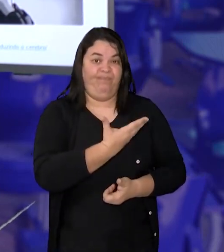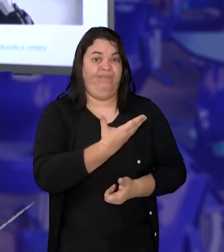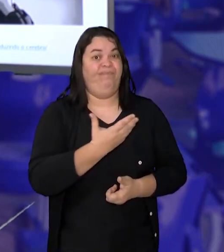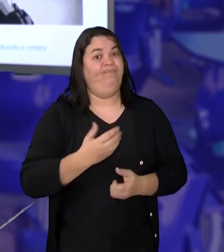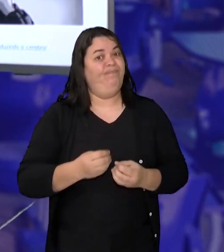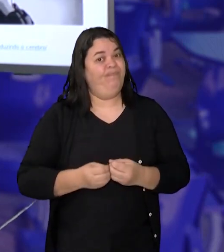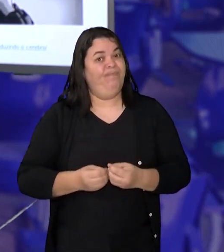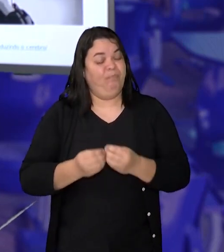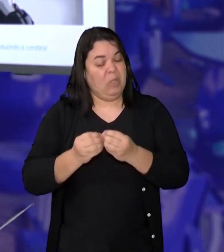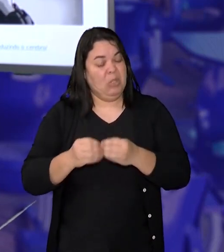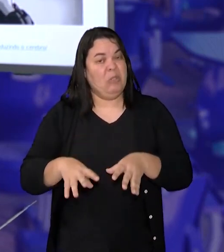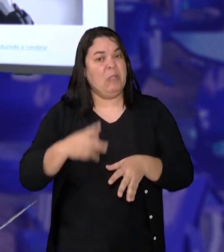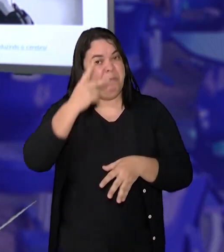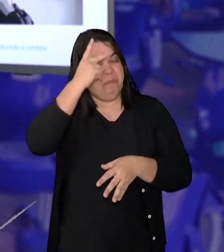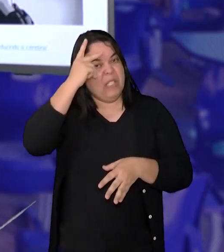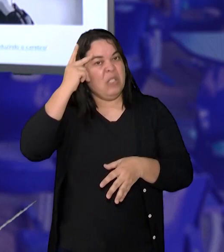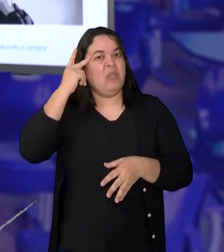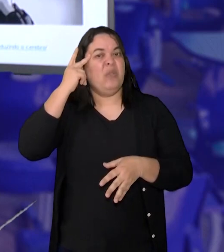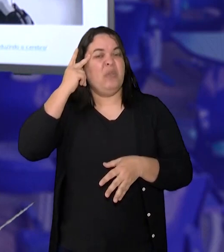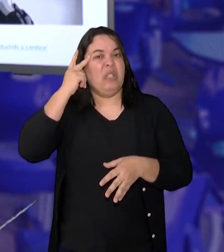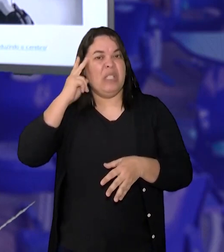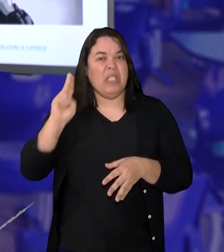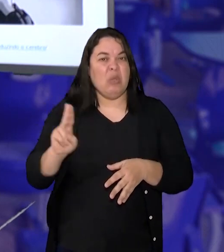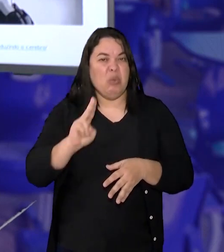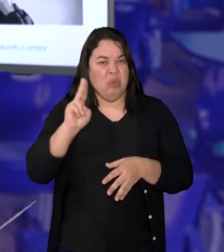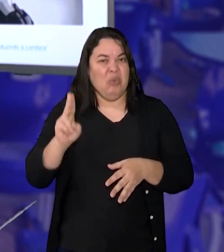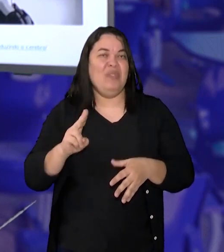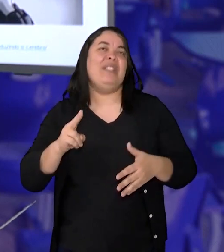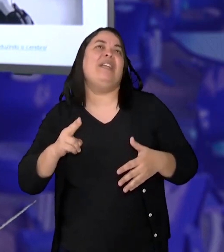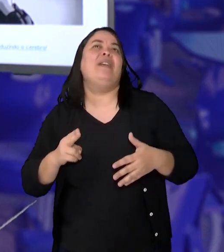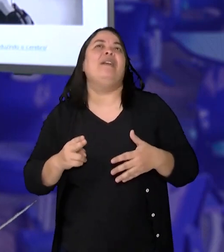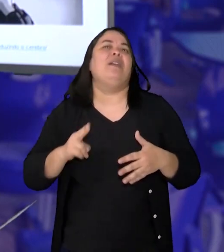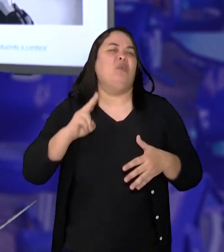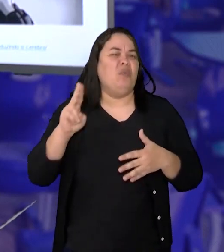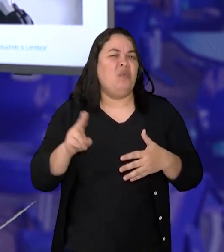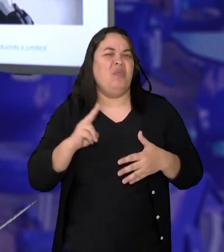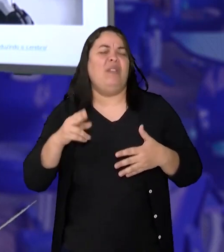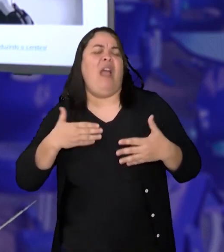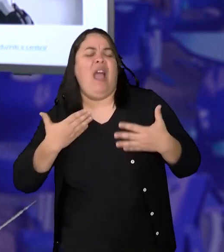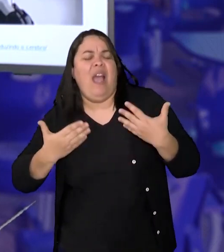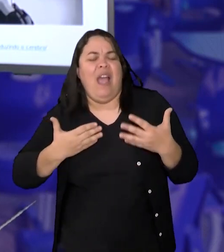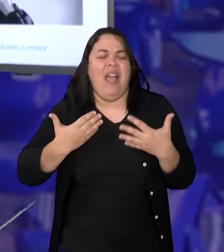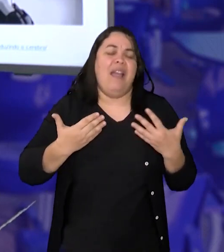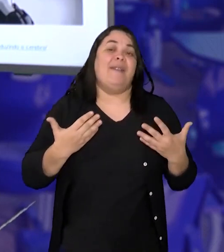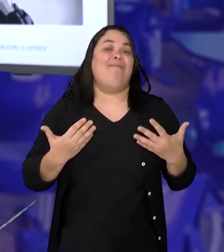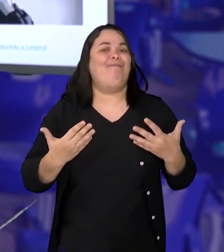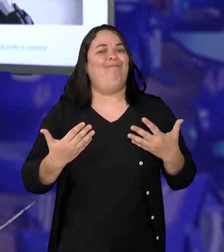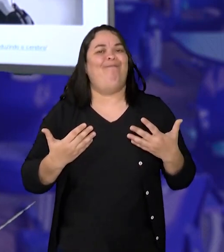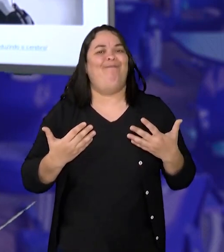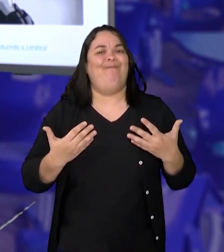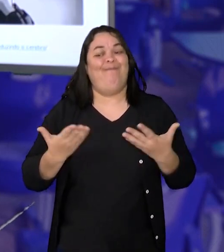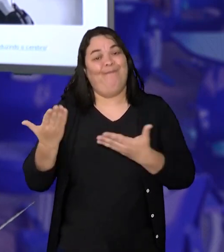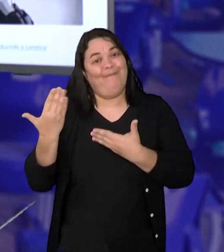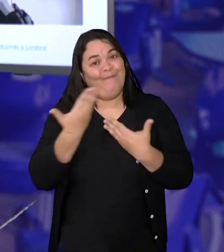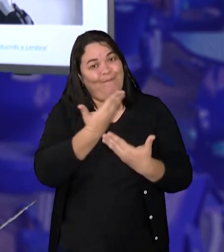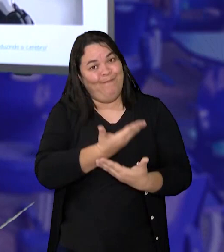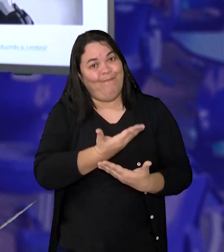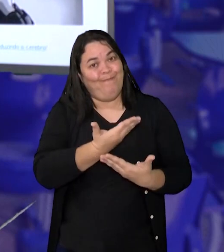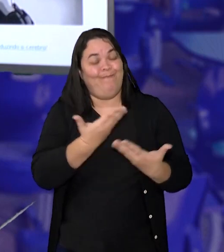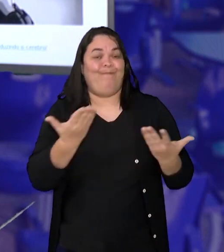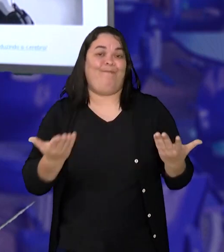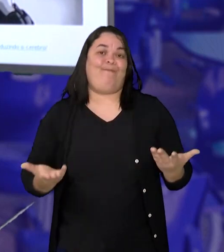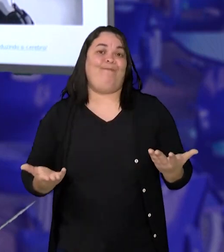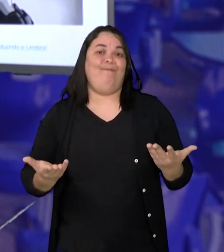que muitas pessoas que acabam tomando droga, utilizando ela de forma recreativa, que a gente sabe que não pode, acabam cometendo,